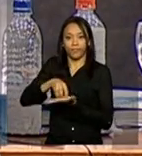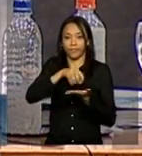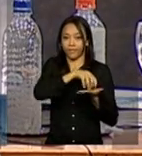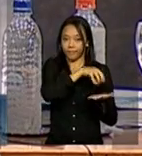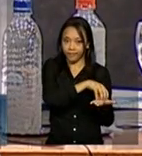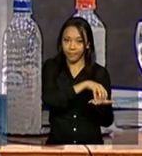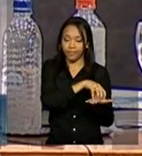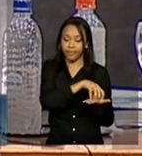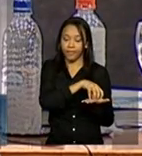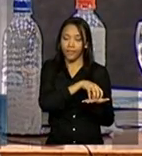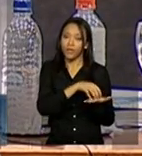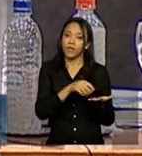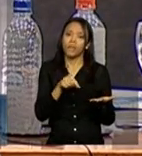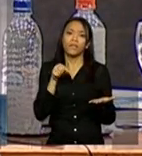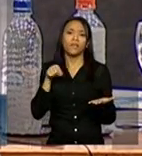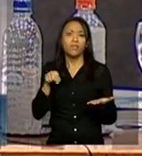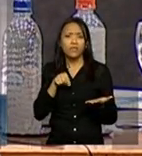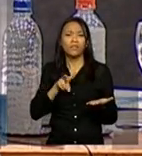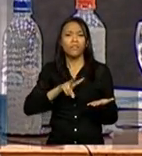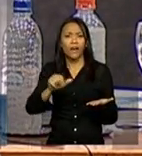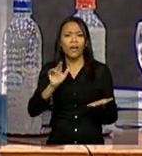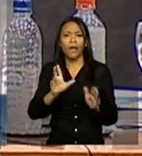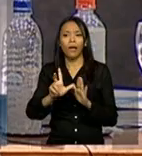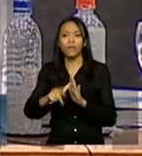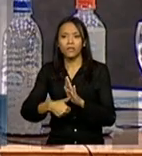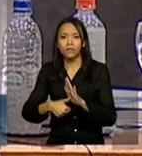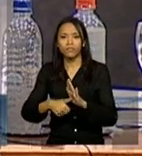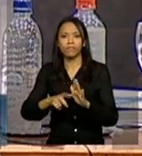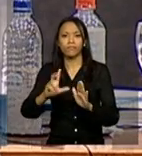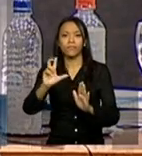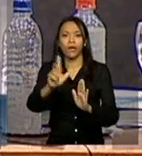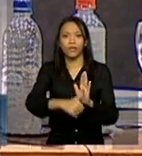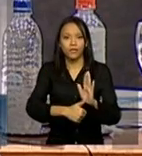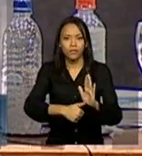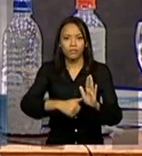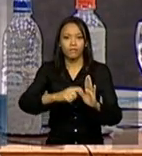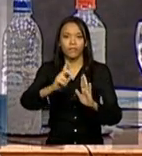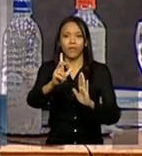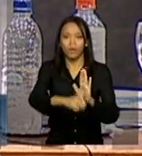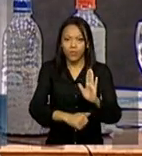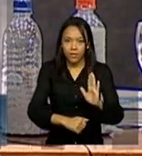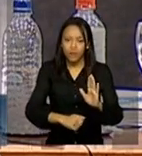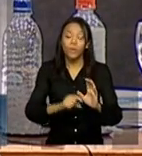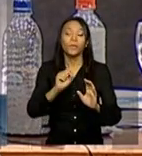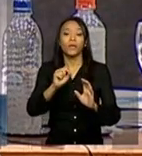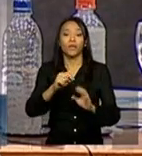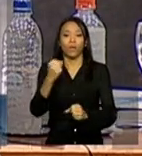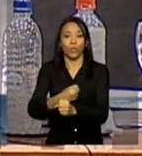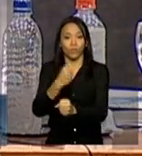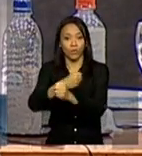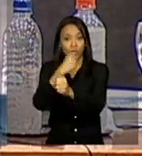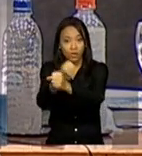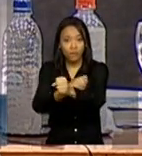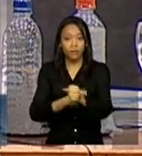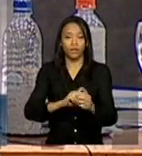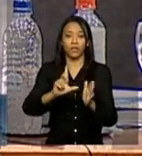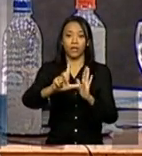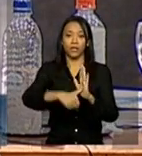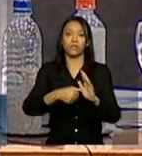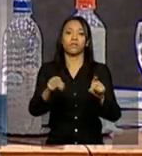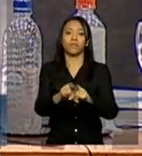objeções vão atrasando obras e vão atrasando leilões. No caso